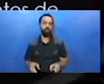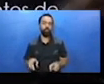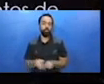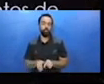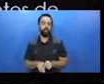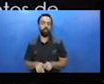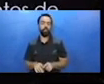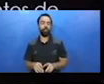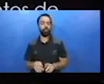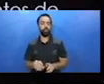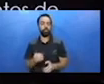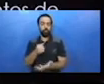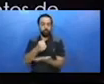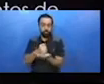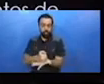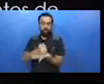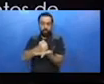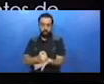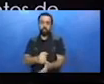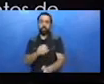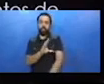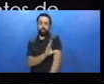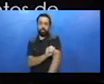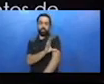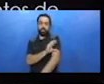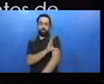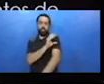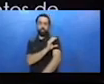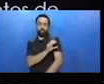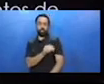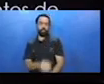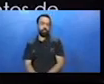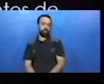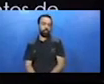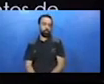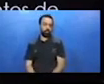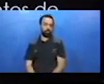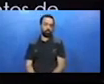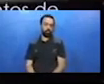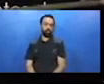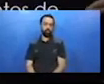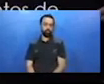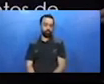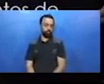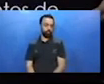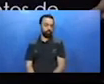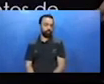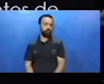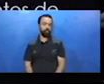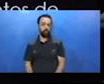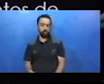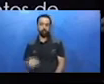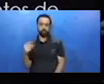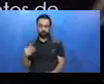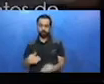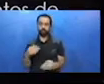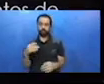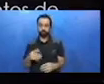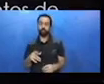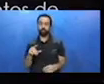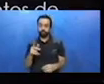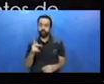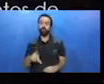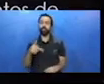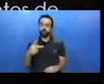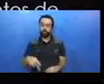Nós temos ainda a resistência muscular, que ela mantém um ritmo durante o nadar, ela mantém aquela velocidade durante o início até o final da prova,